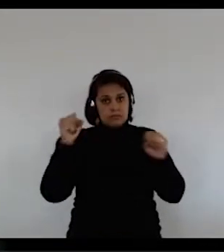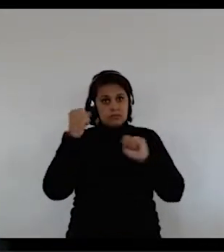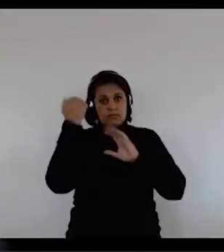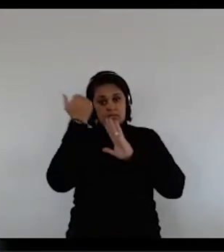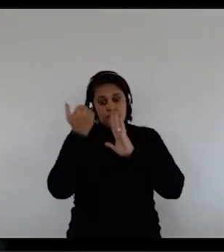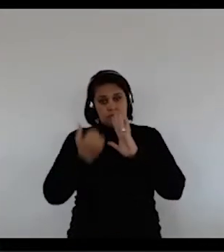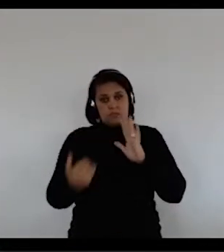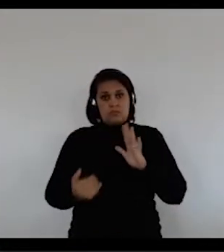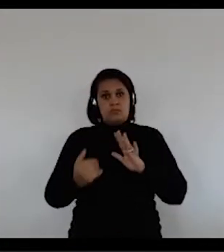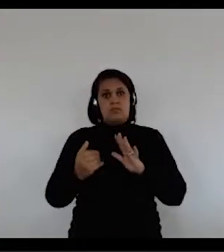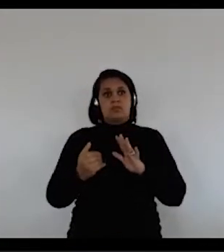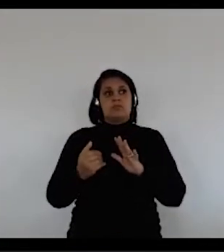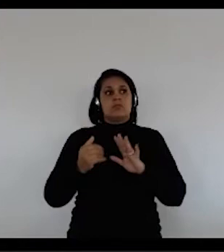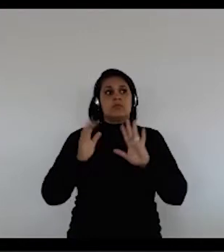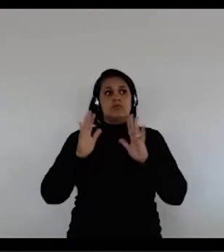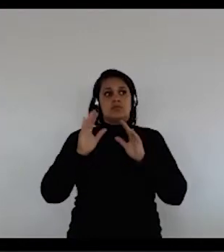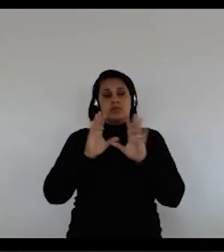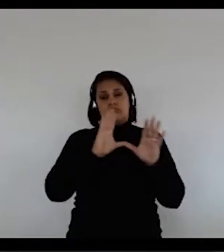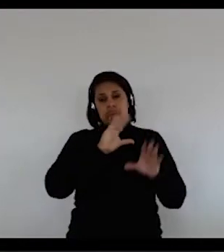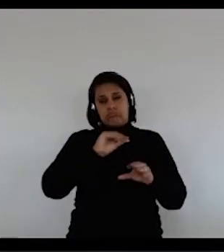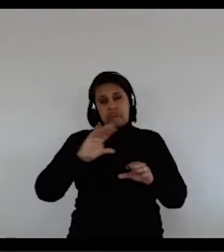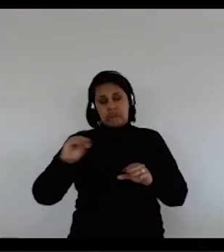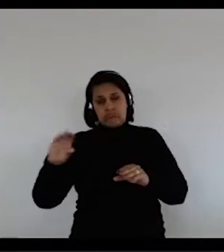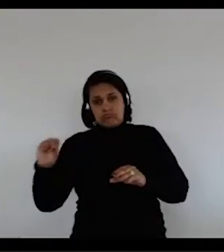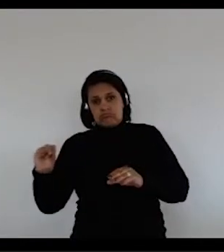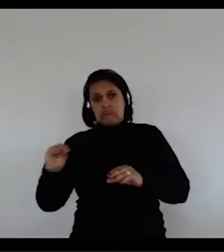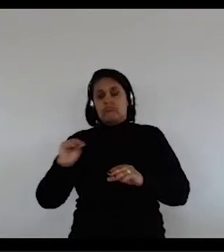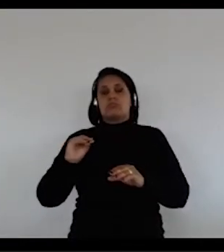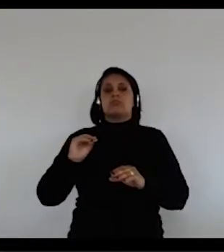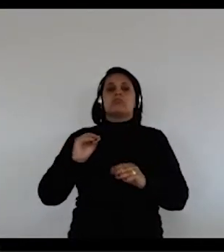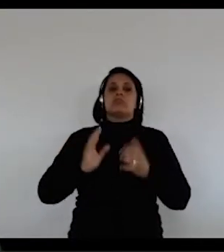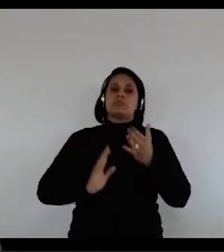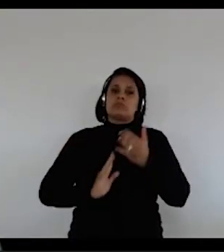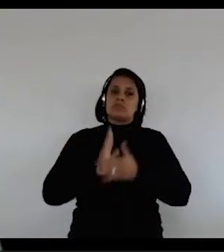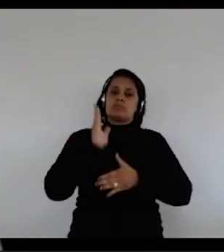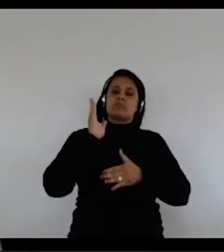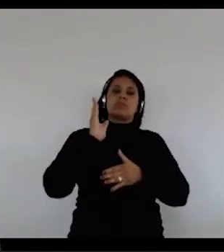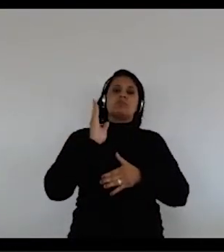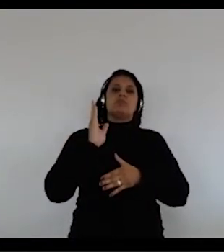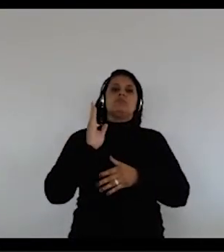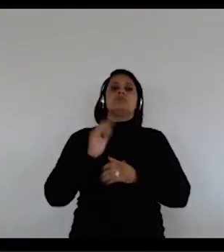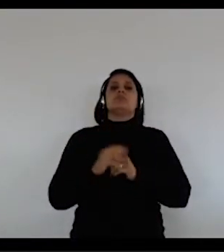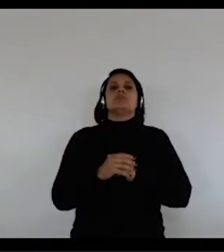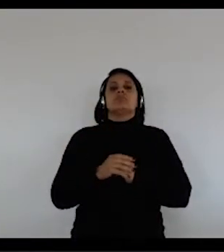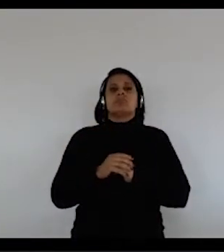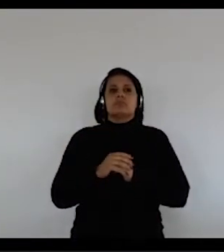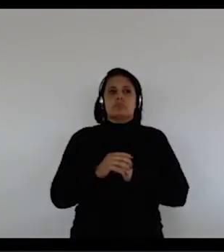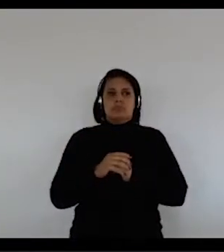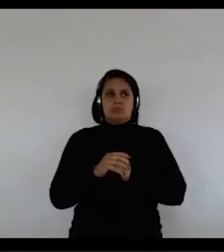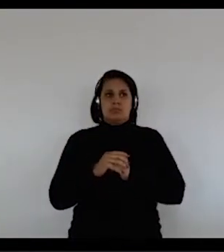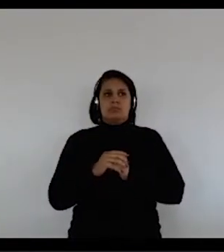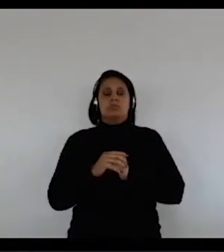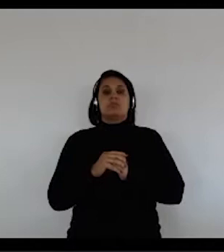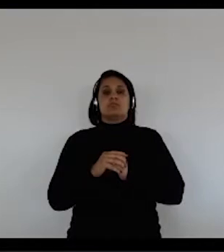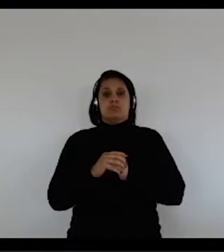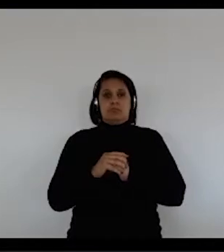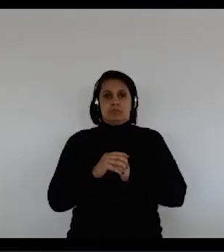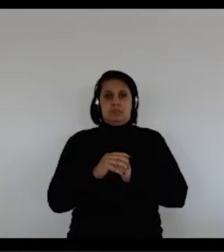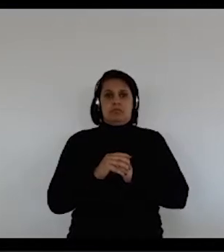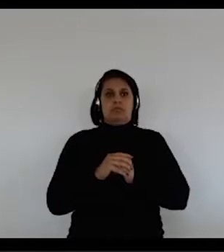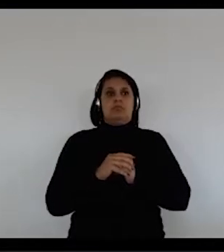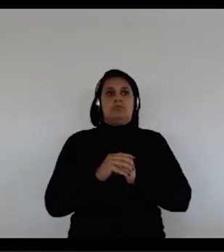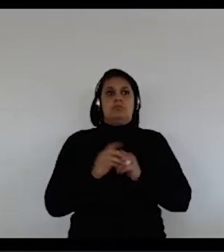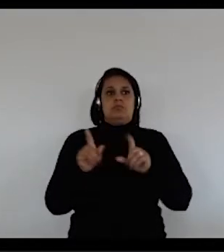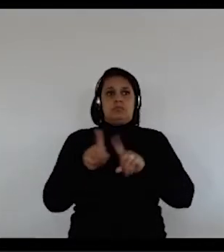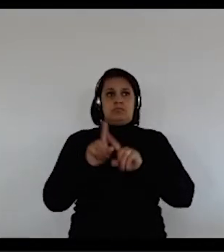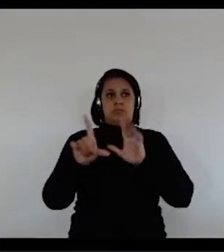foram adiados e foi aprovado um Real Decreto-Lei, o Real Decreto-Lei 16